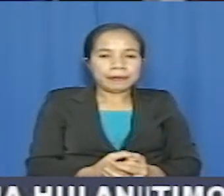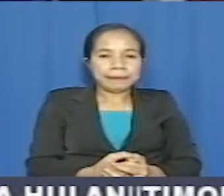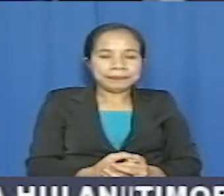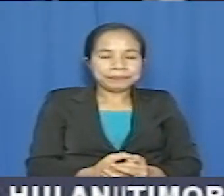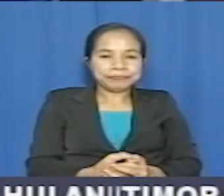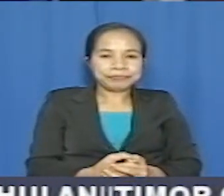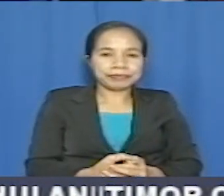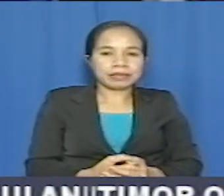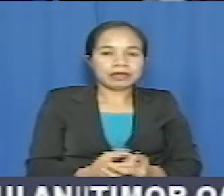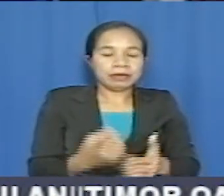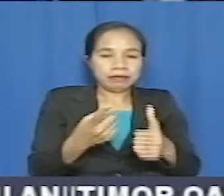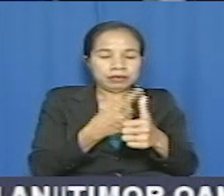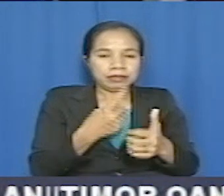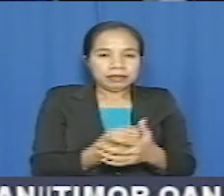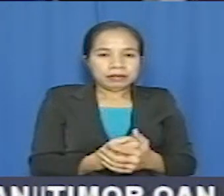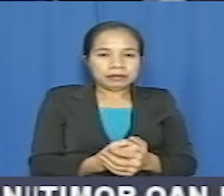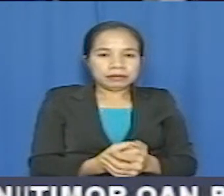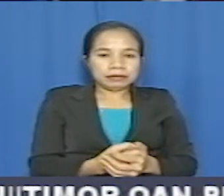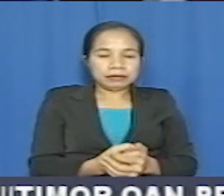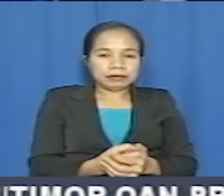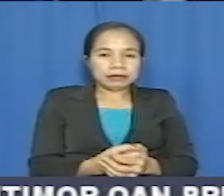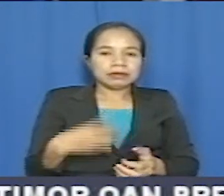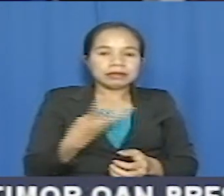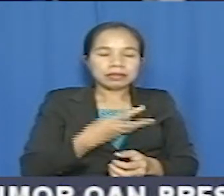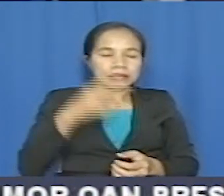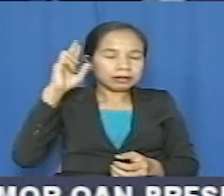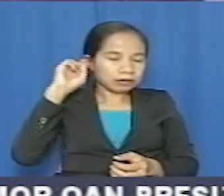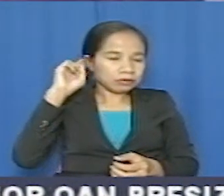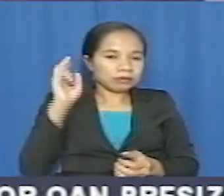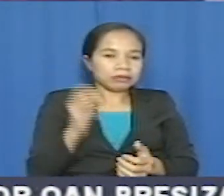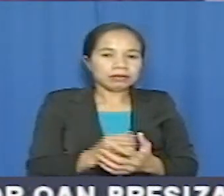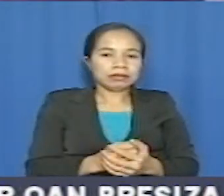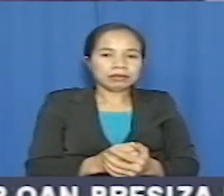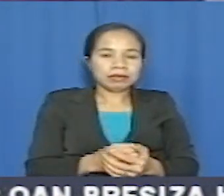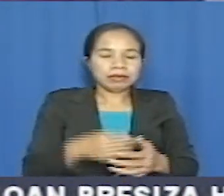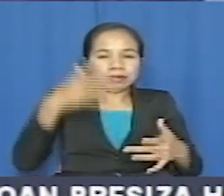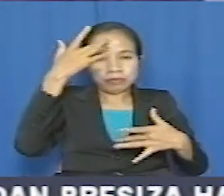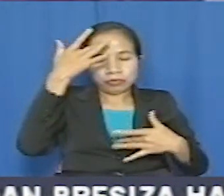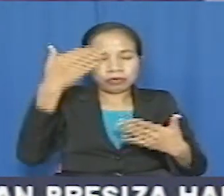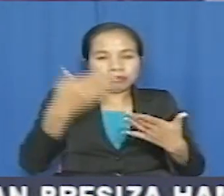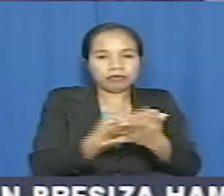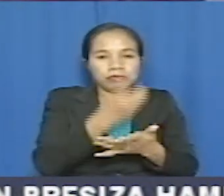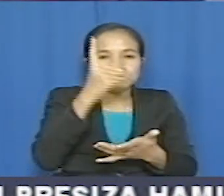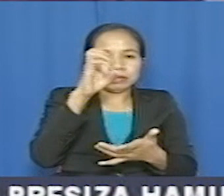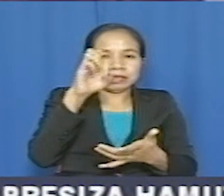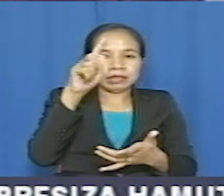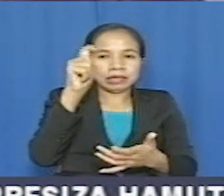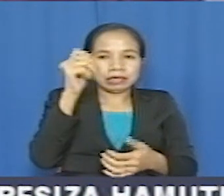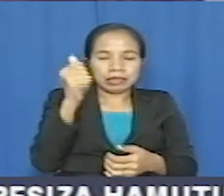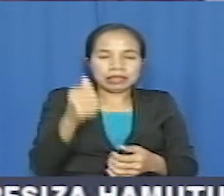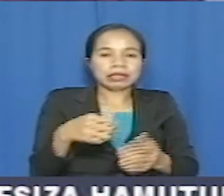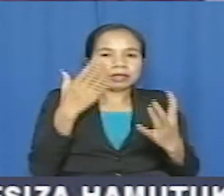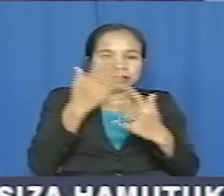Pronto. Antes do Covid, a barreira com a Itarona, a variante fone também está na nação e está